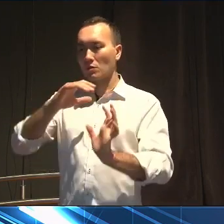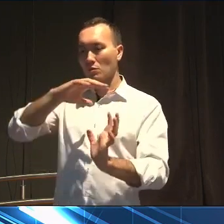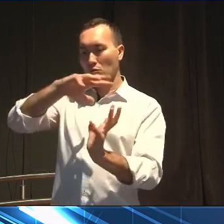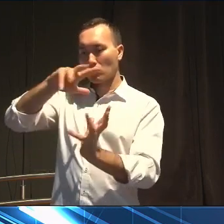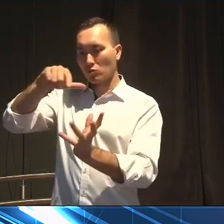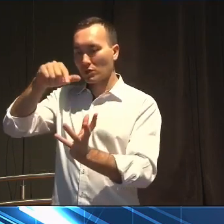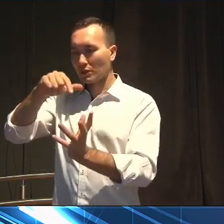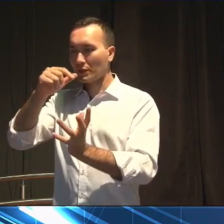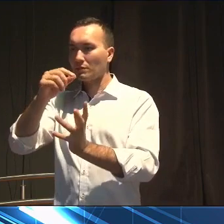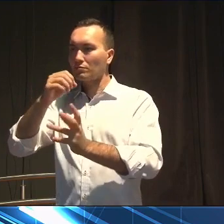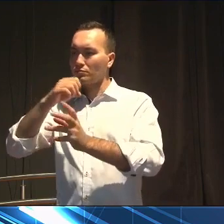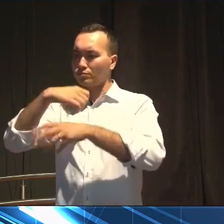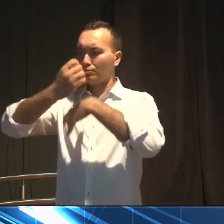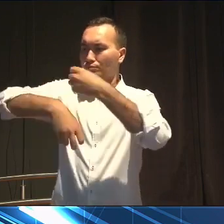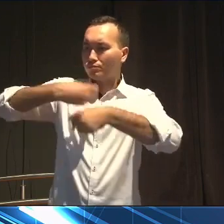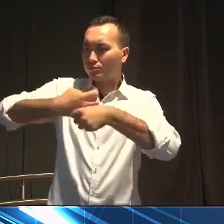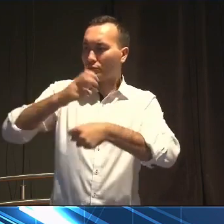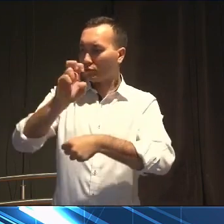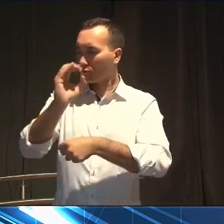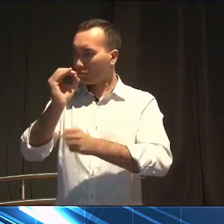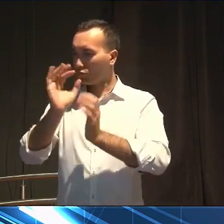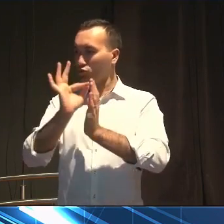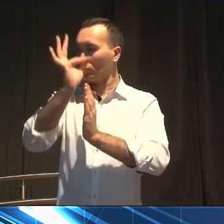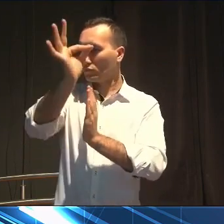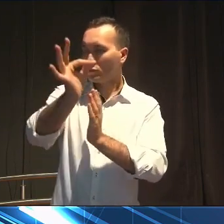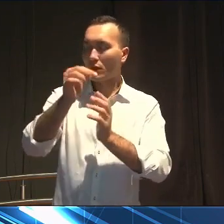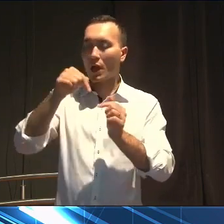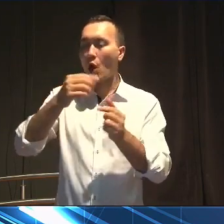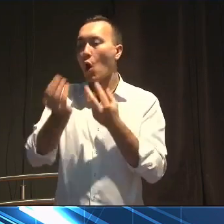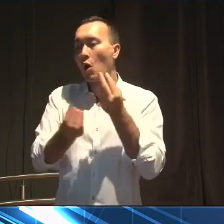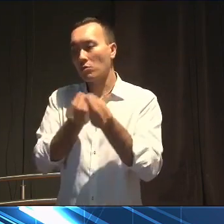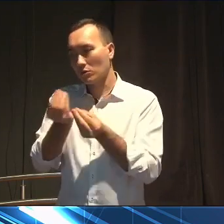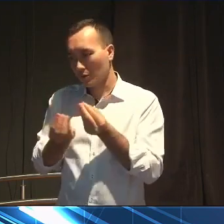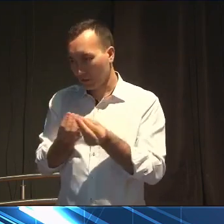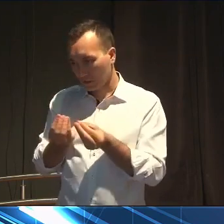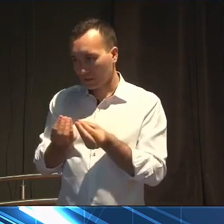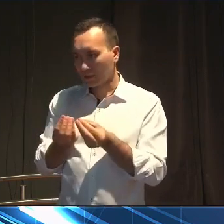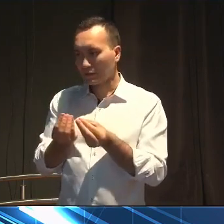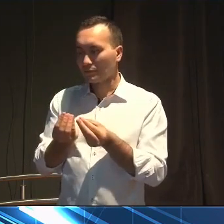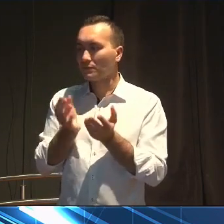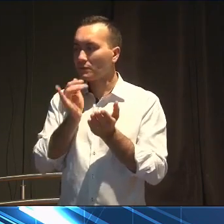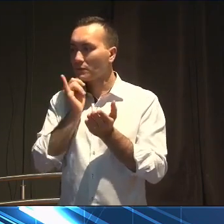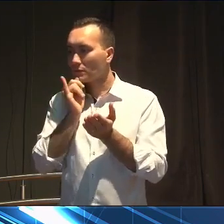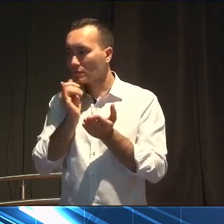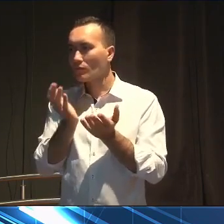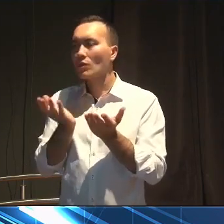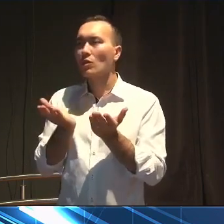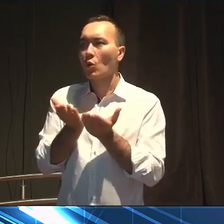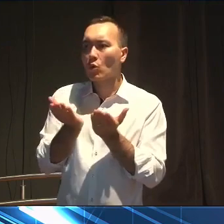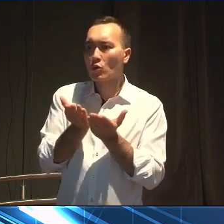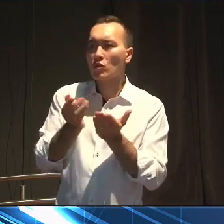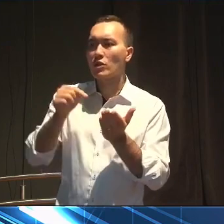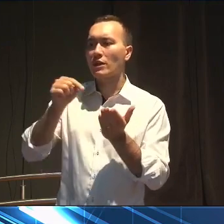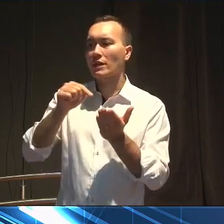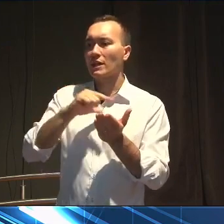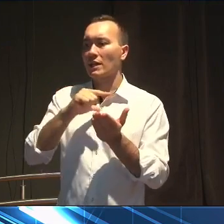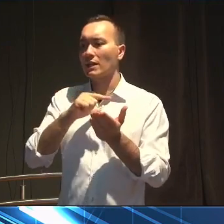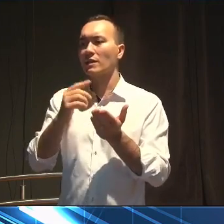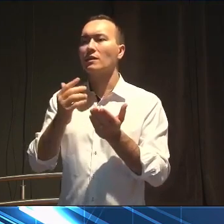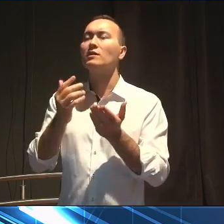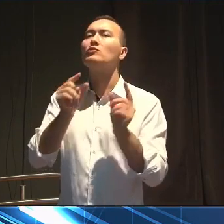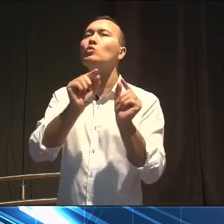das providências que forem tomadas hoje ou não. Essa tecnologia da NVIDIA é baseada no Physics, que se tornou open source